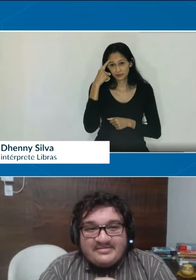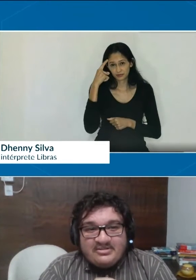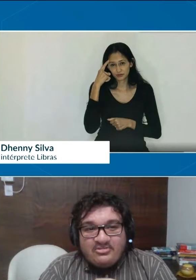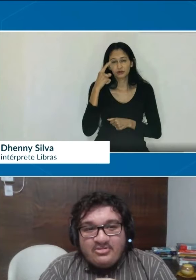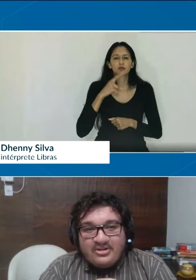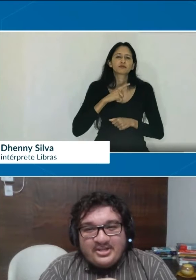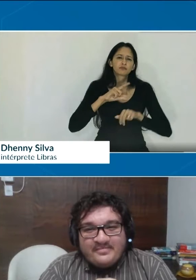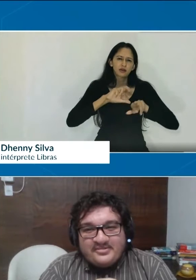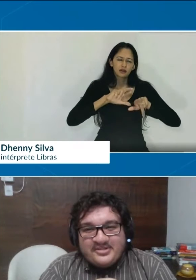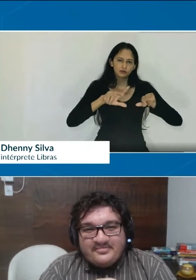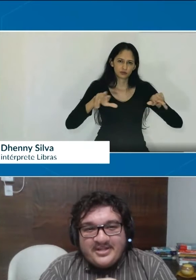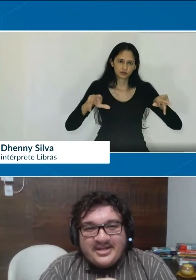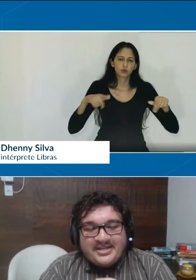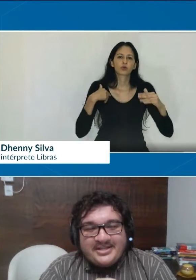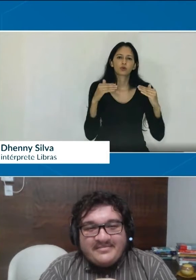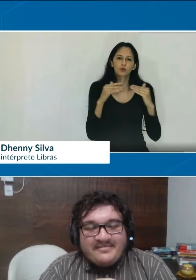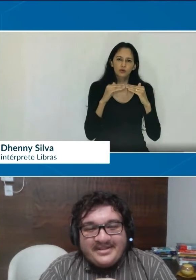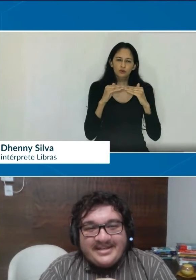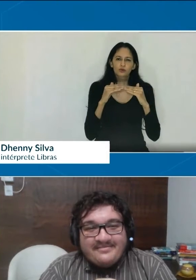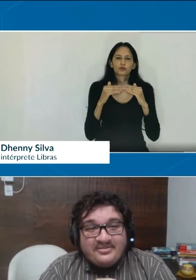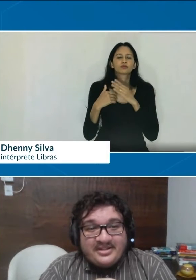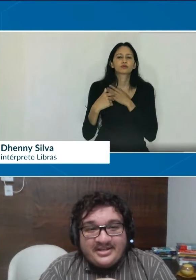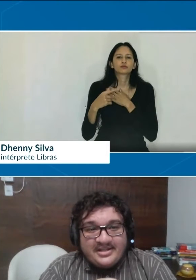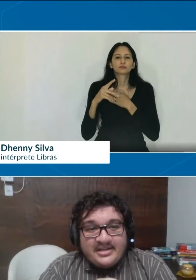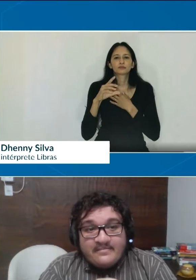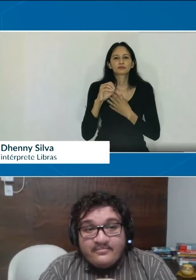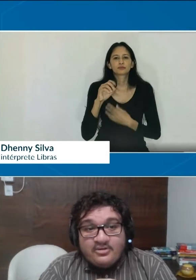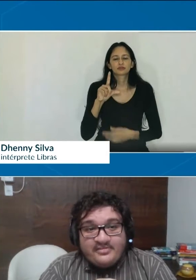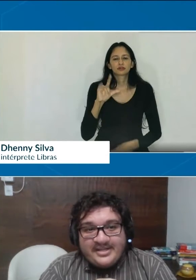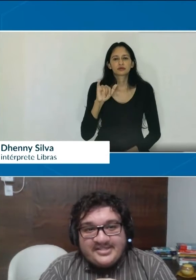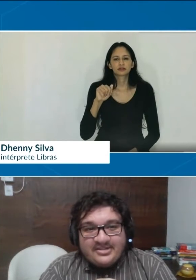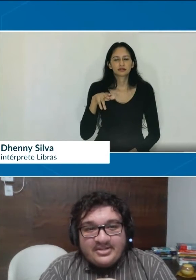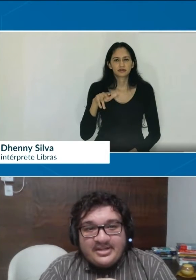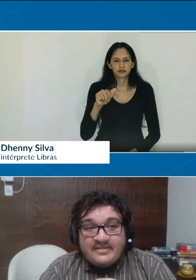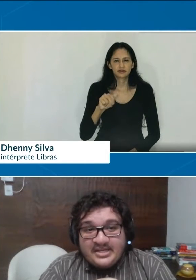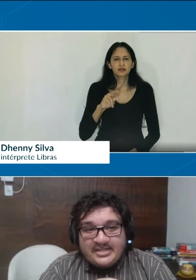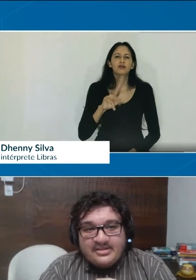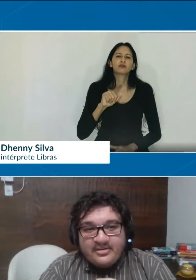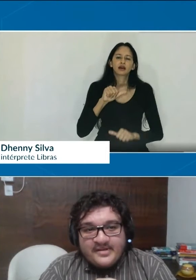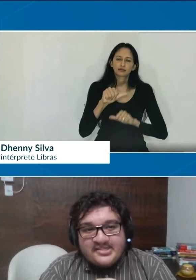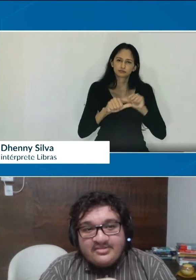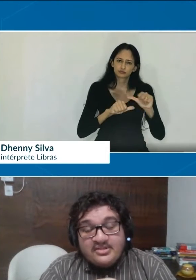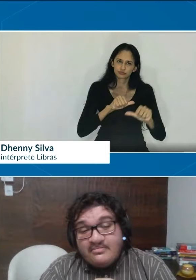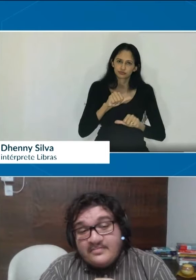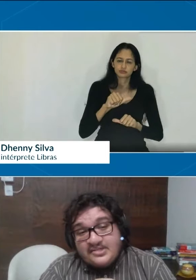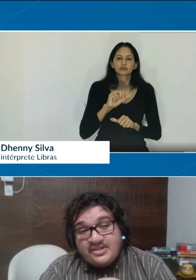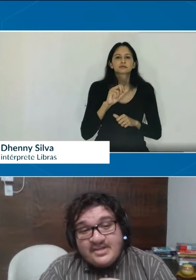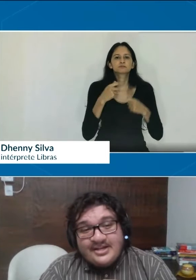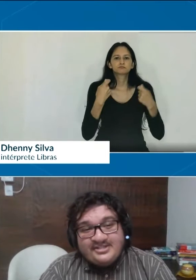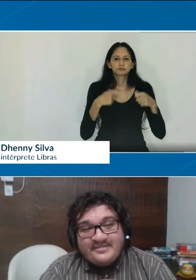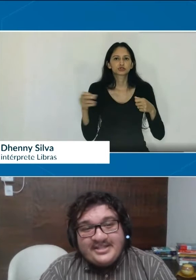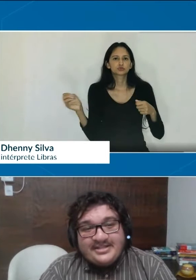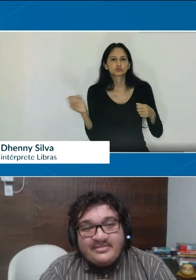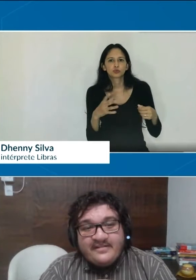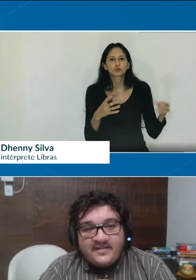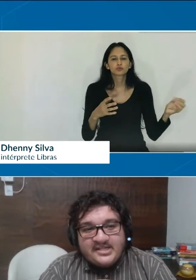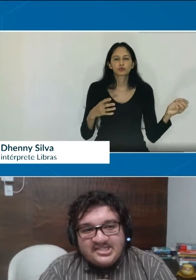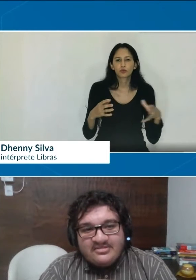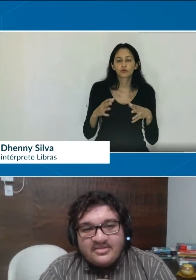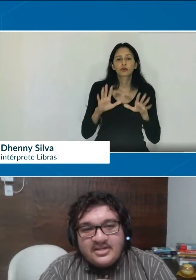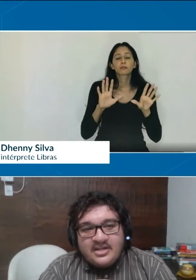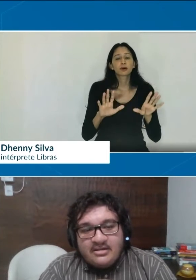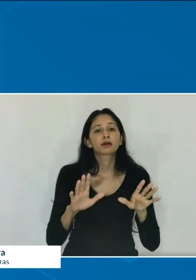vão ter que... Eu concordo com a professora Poliana, que também vai ter muita modificação, né? E vai ter que ter inovação, mas eu também acho que vai ter que ter